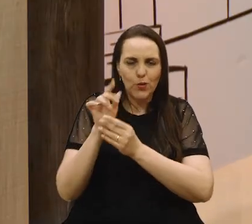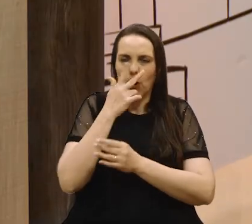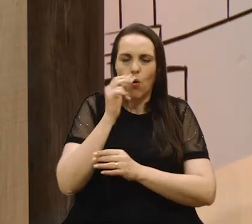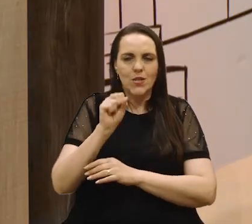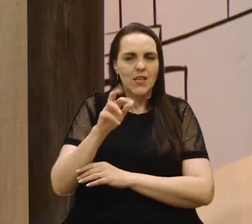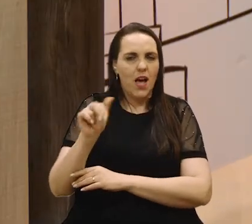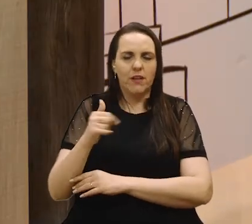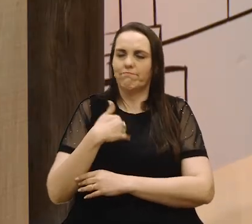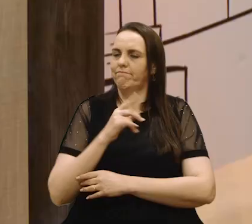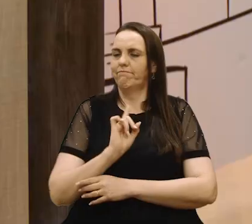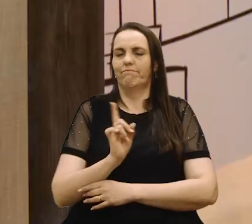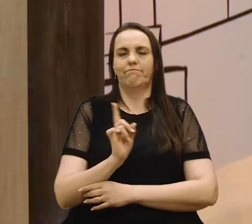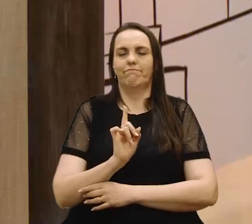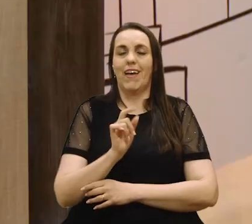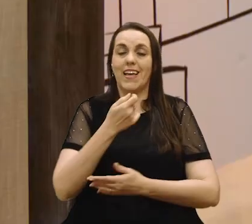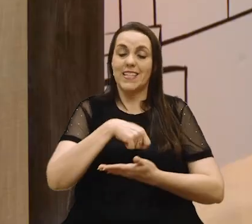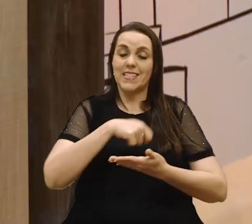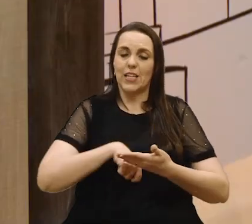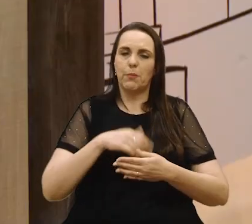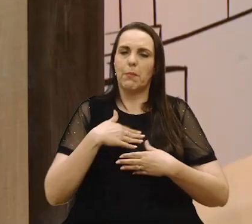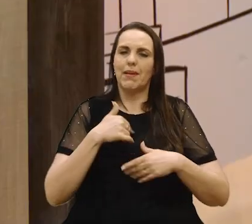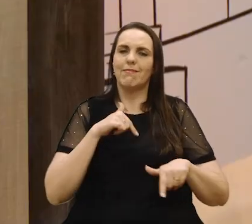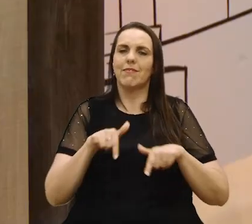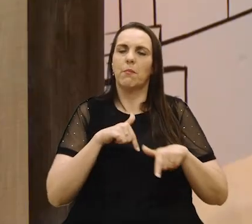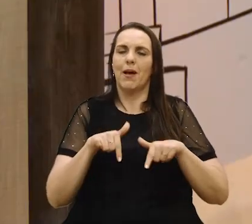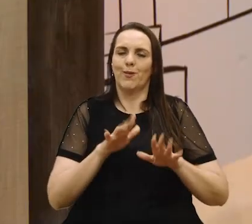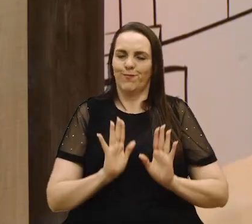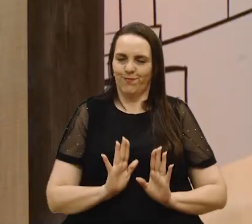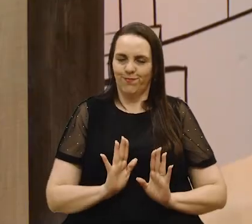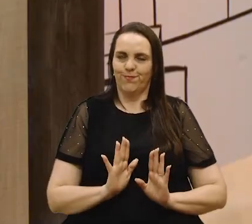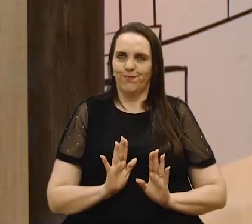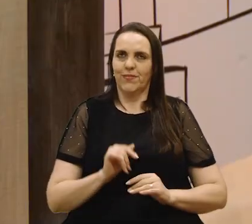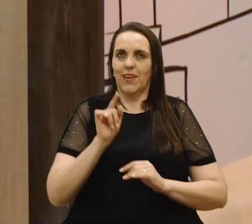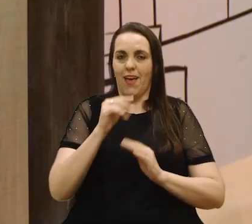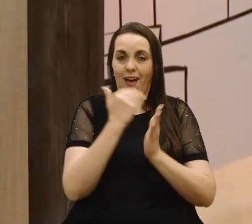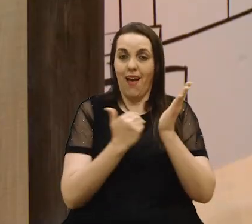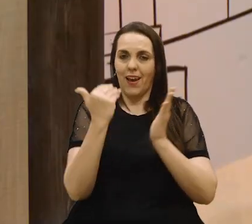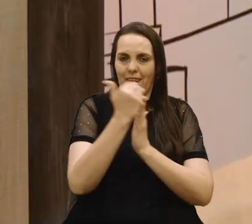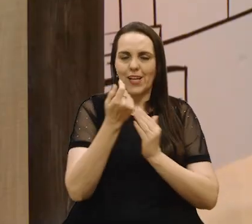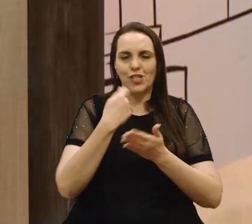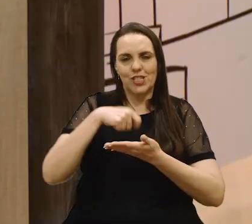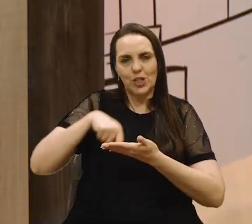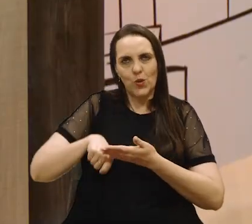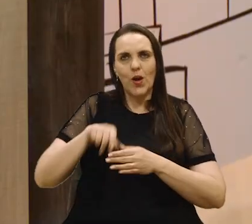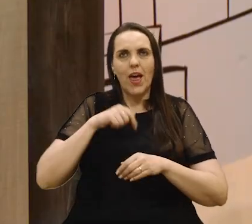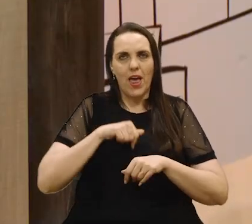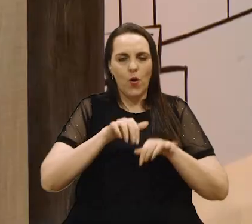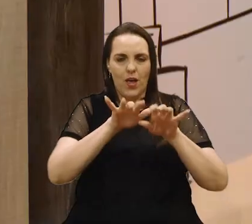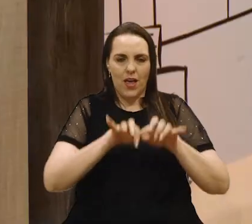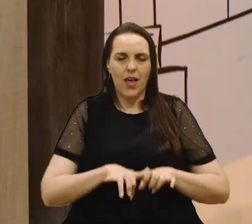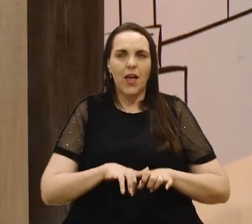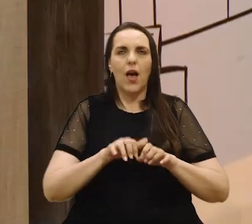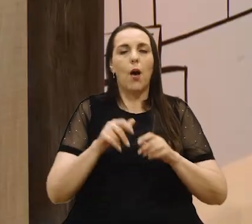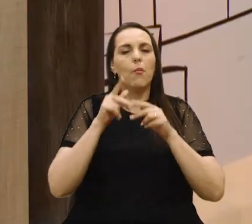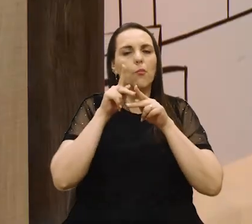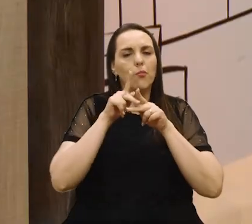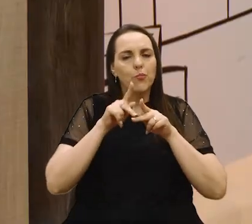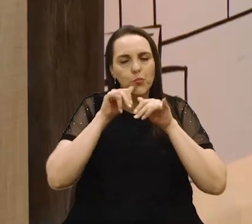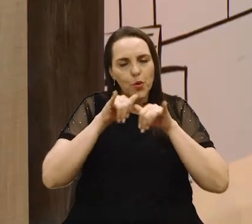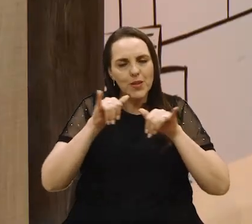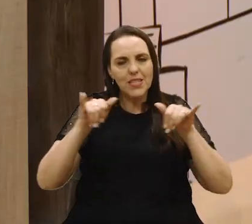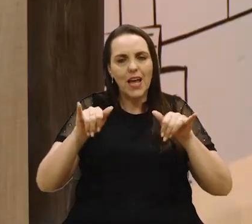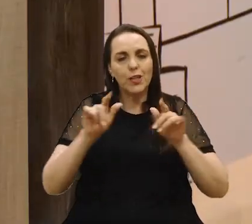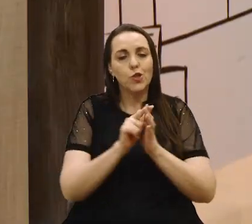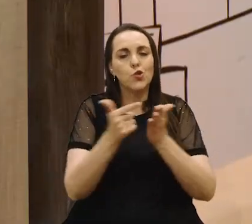terapêutica que nem a Sarah. Não, eu não uso. A escrita para mim é trabalho. Né? Porque além de escritora, eu sou redatora publicitária e jornalista, então